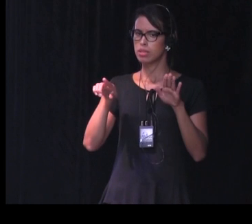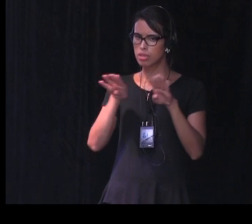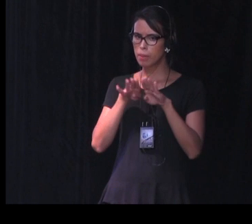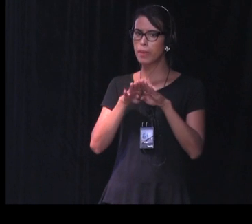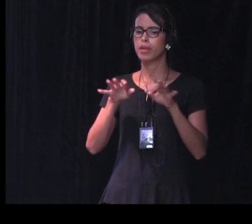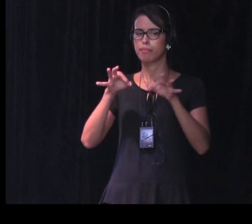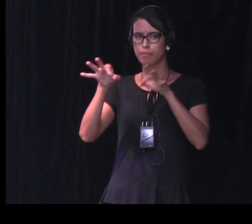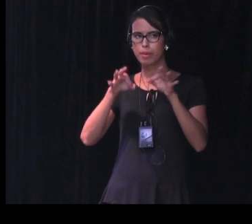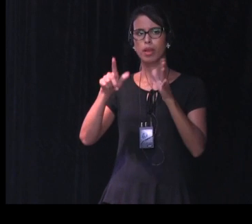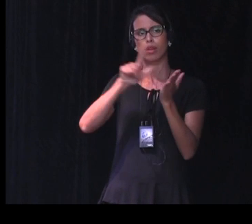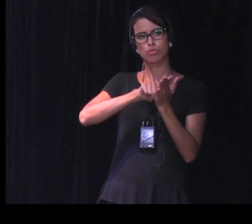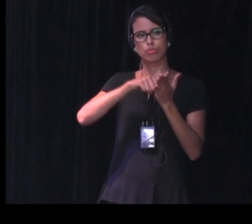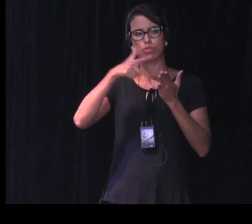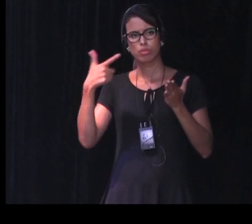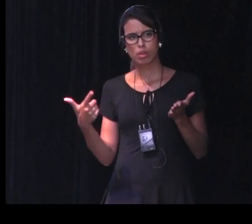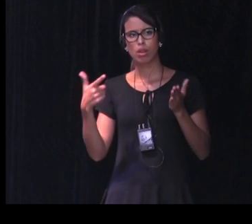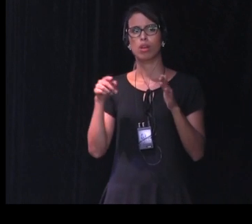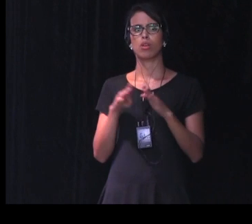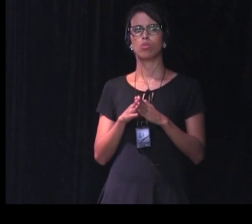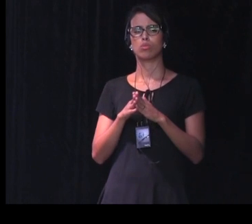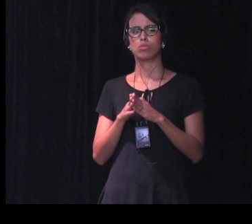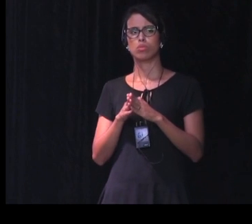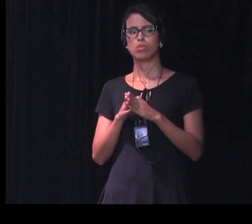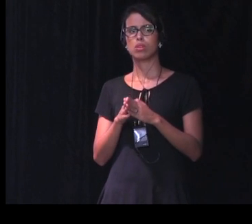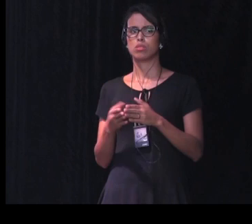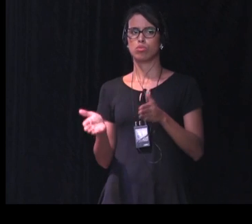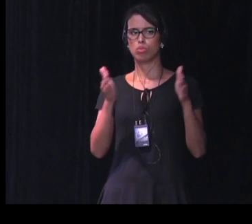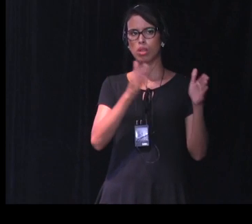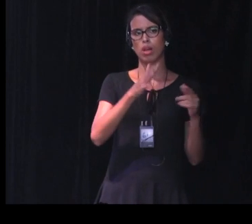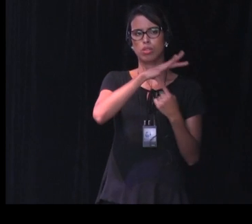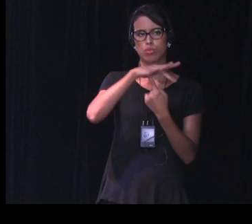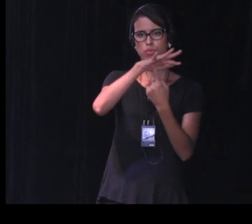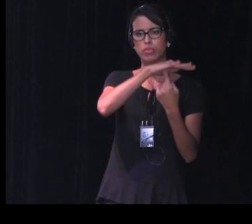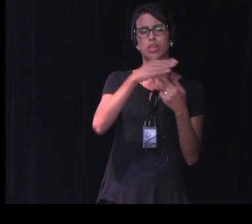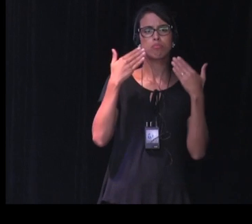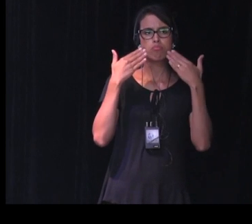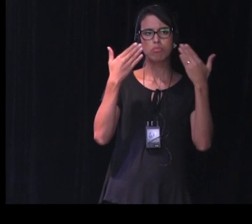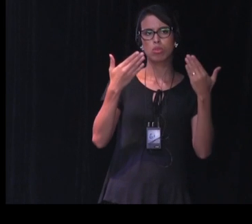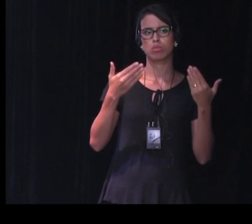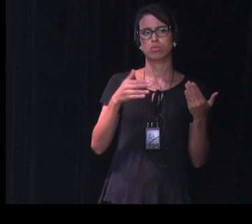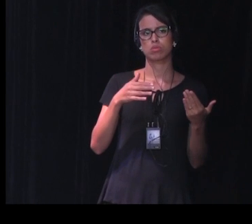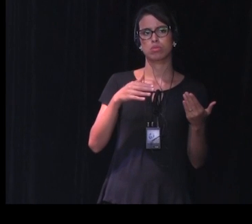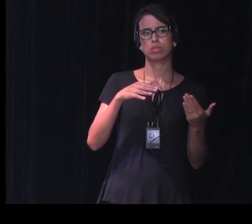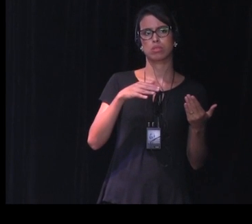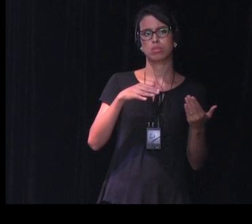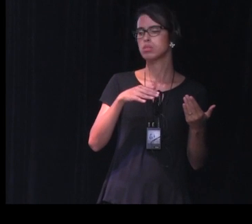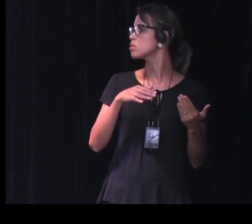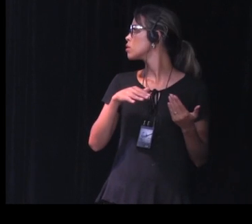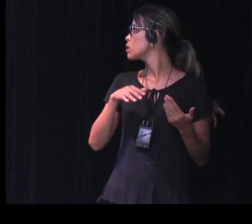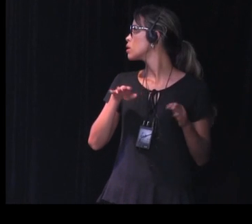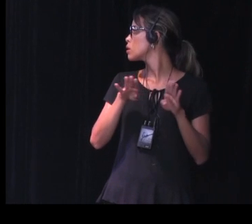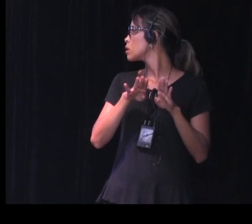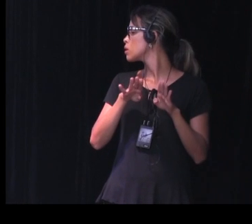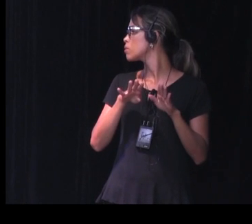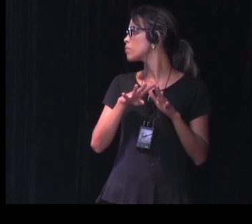qualquer pedaço de cidade tem um jornal, a Quinta Normal, e uma feira de exposições, e a área